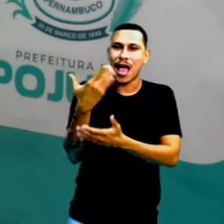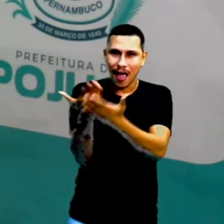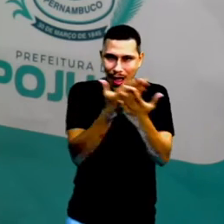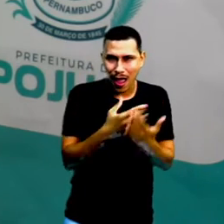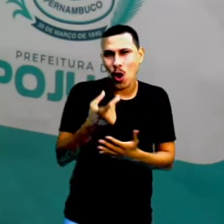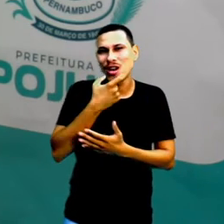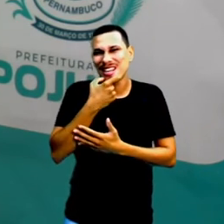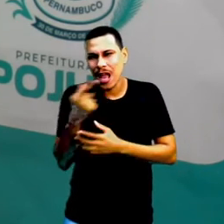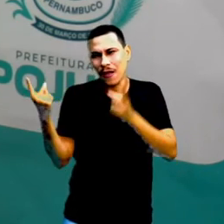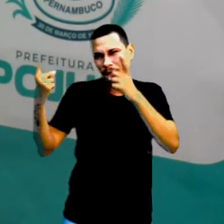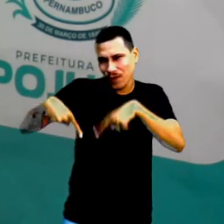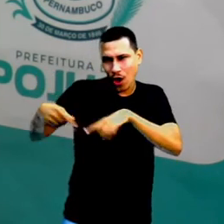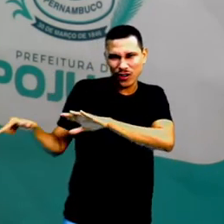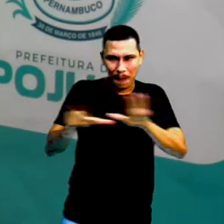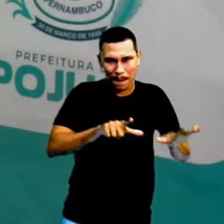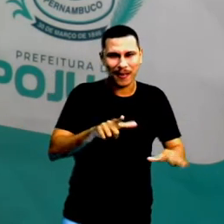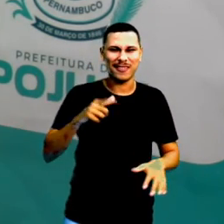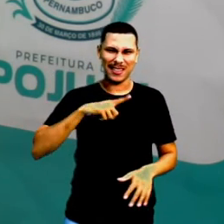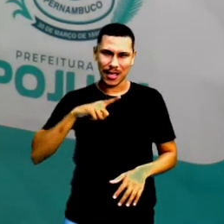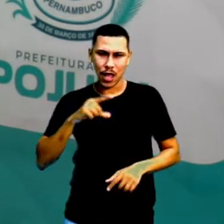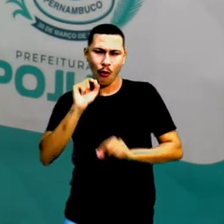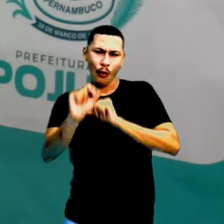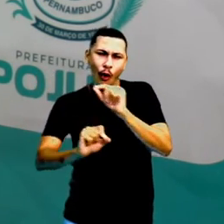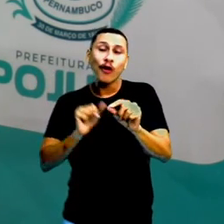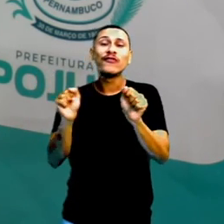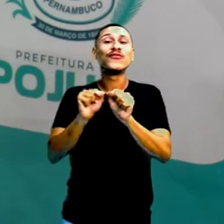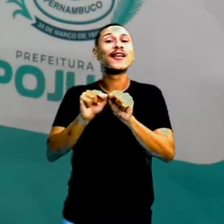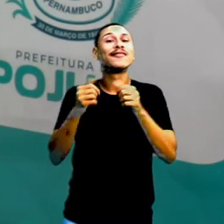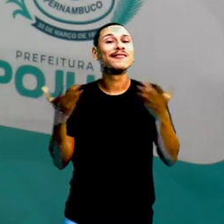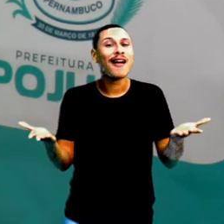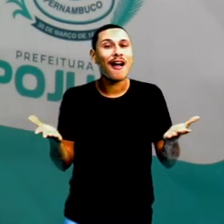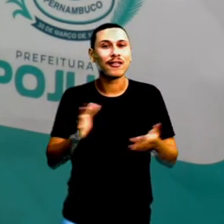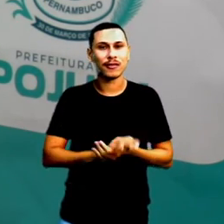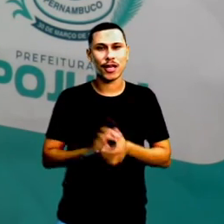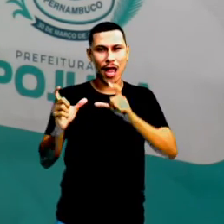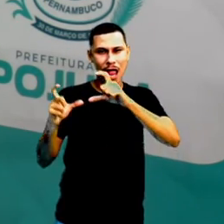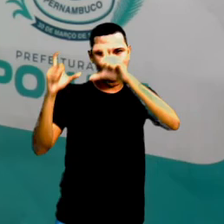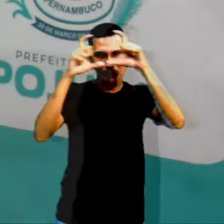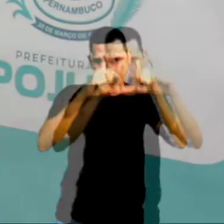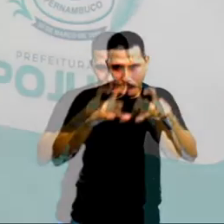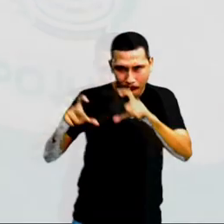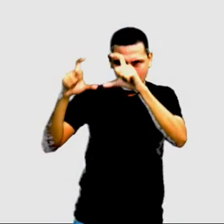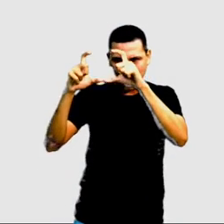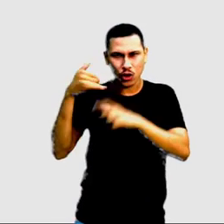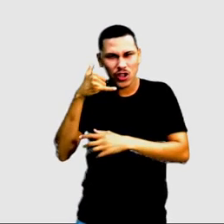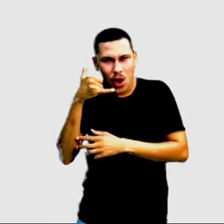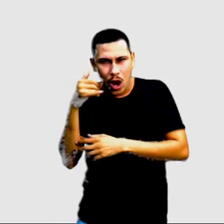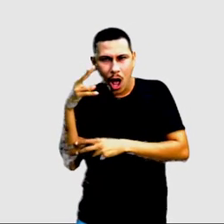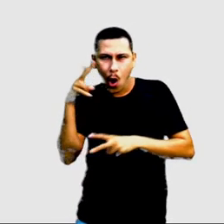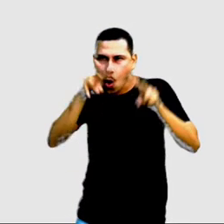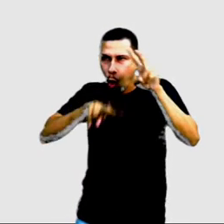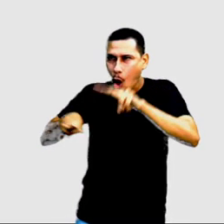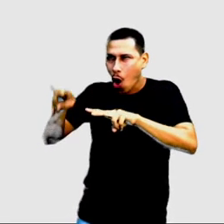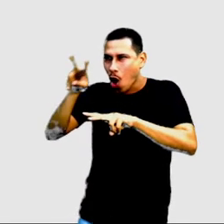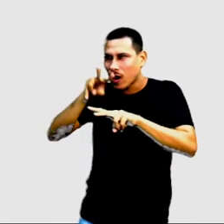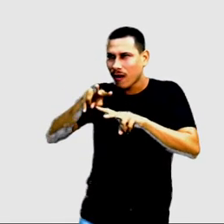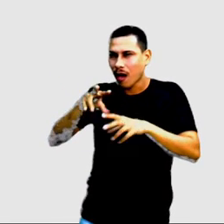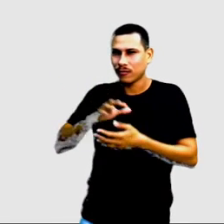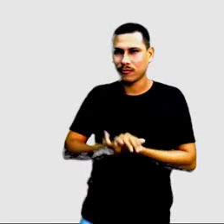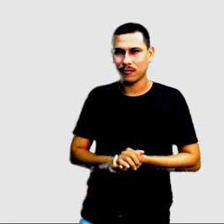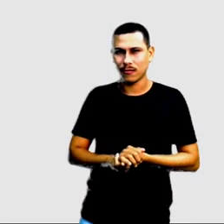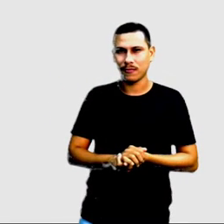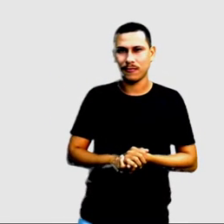o desafio semanal. Então, o que é que você vai fazer? Pega a câmera aí do seu celular, aponta para a sua